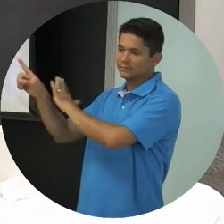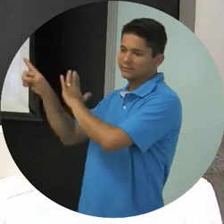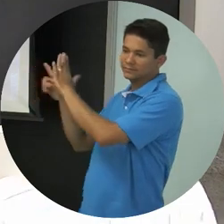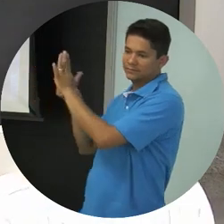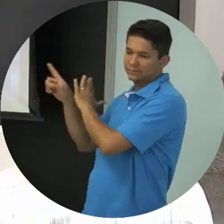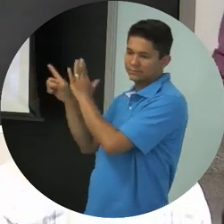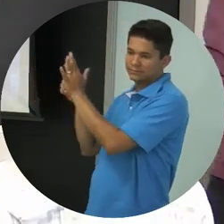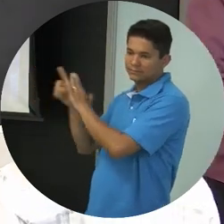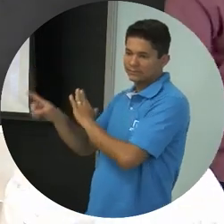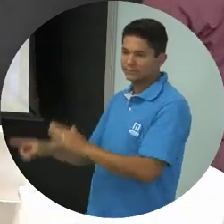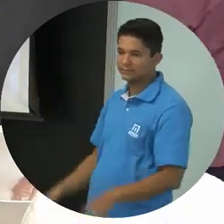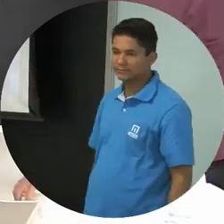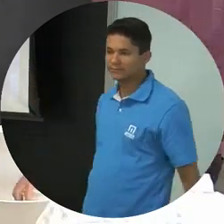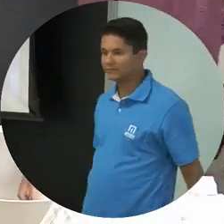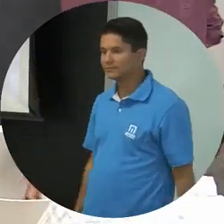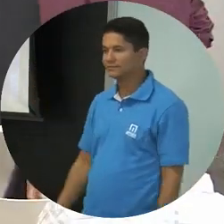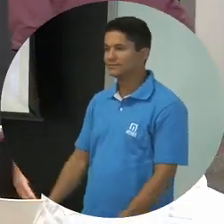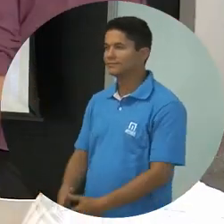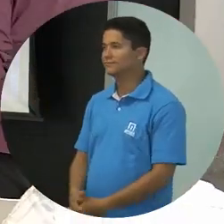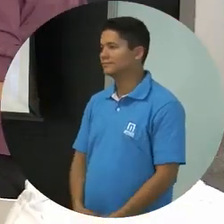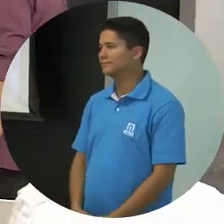Perguntas? Perguntas?